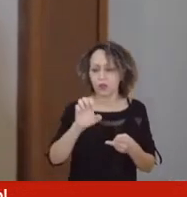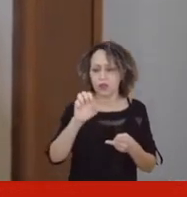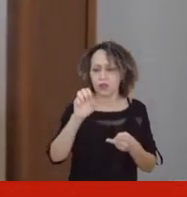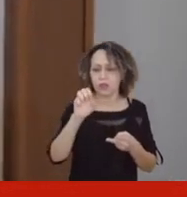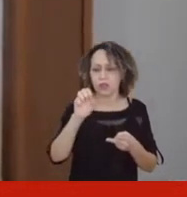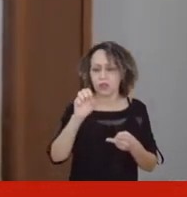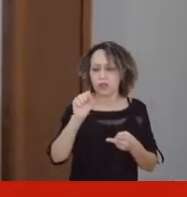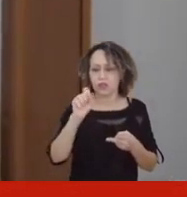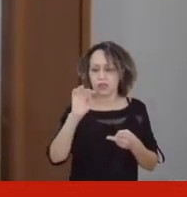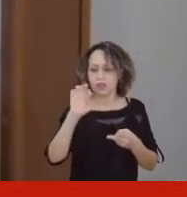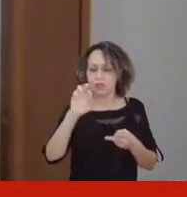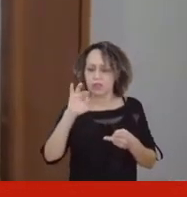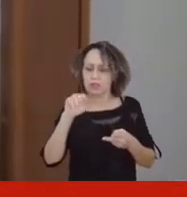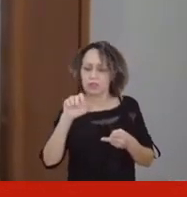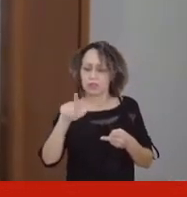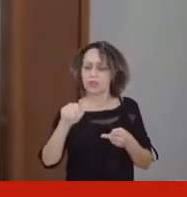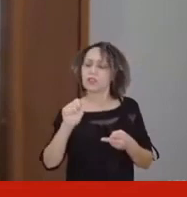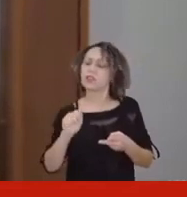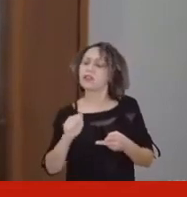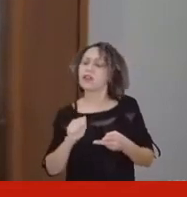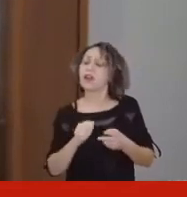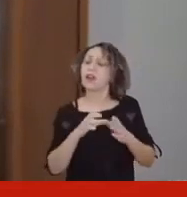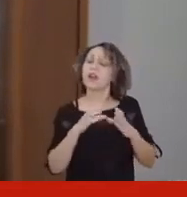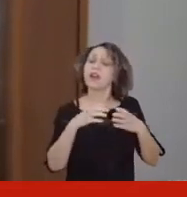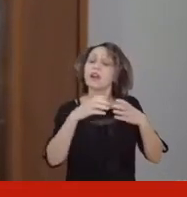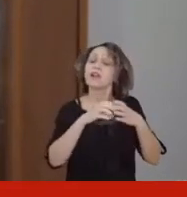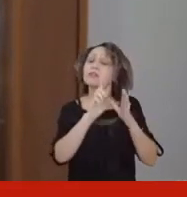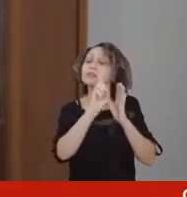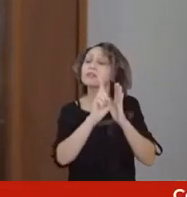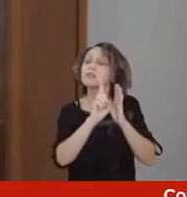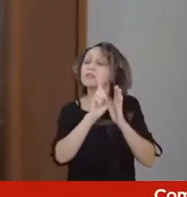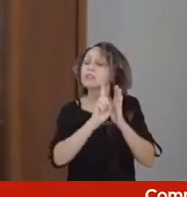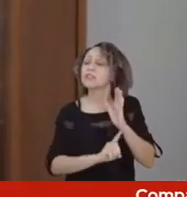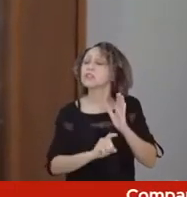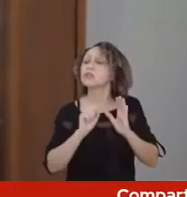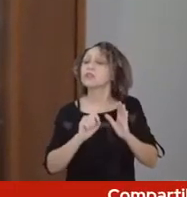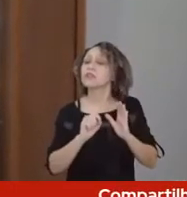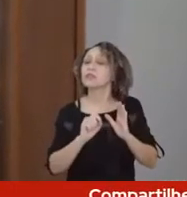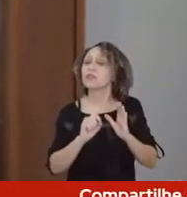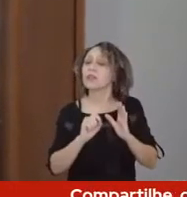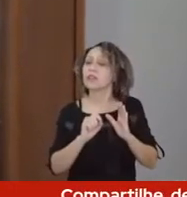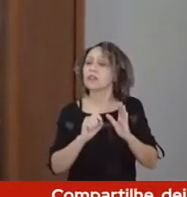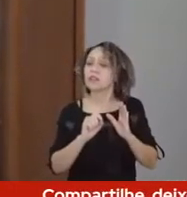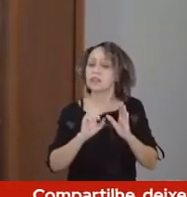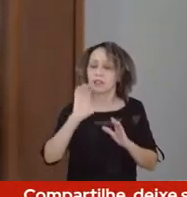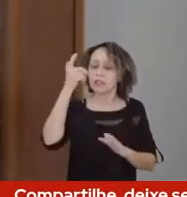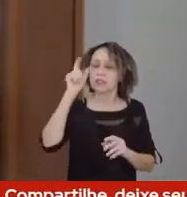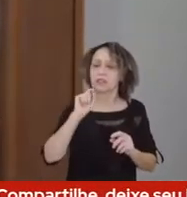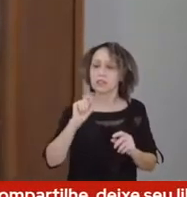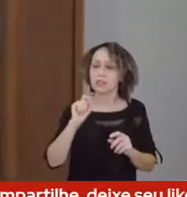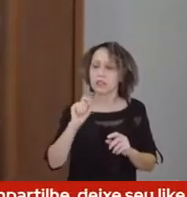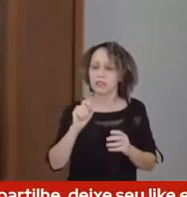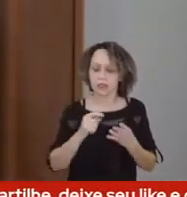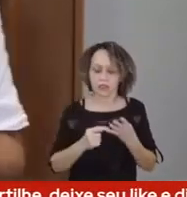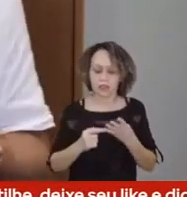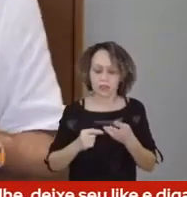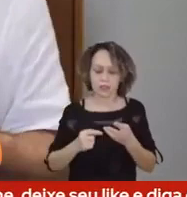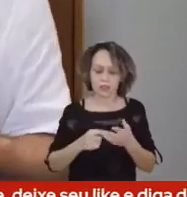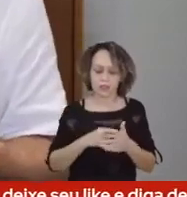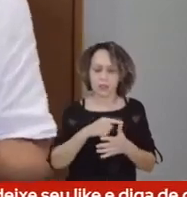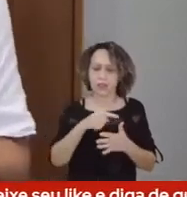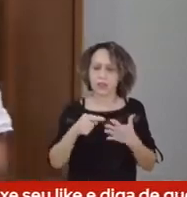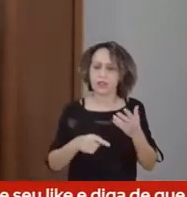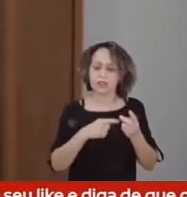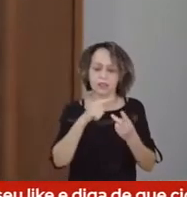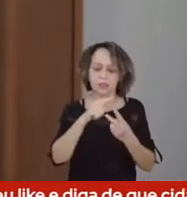essa diretoria tomou uma série de decisões que mudaram a história da Petrobras, dentre as quais eu destaco duas. Uma,